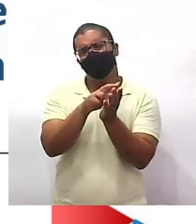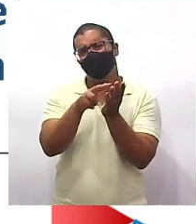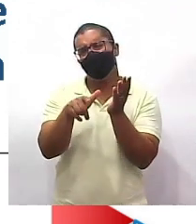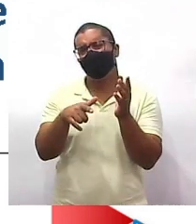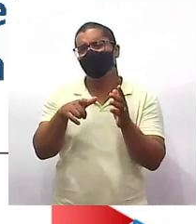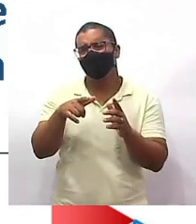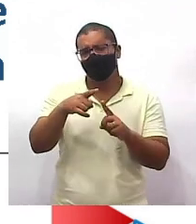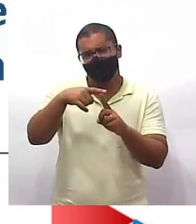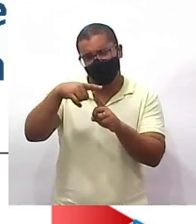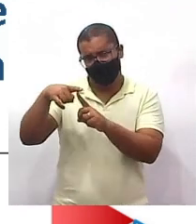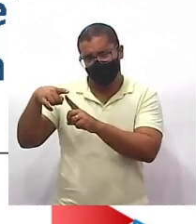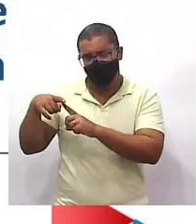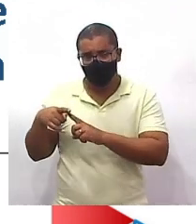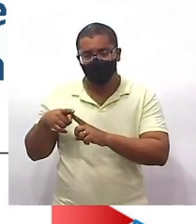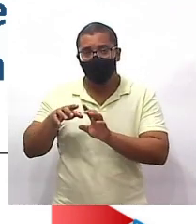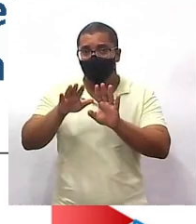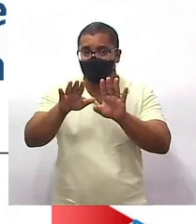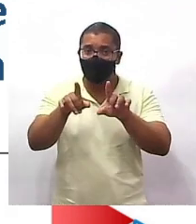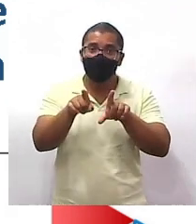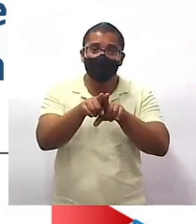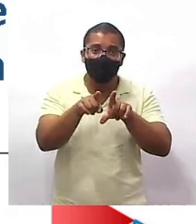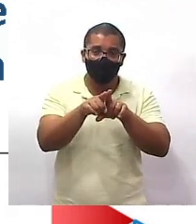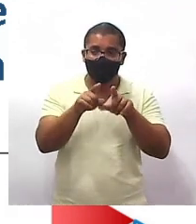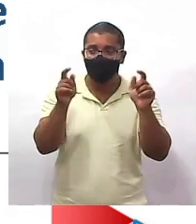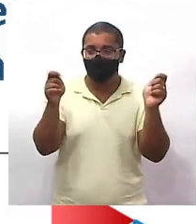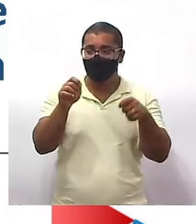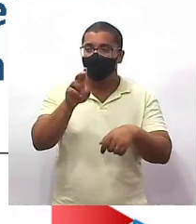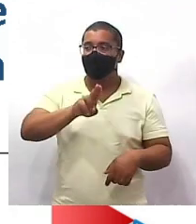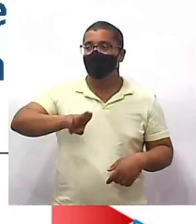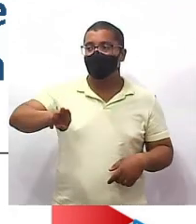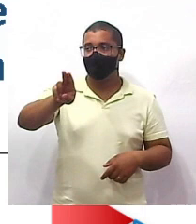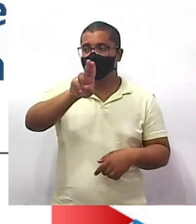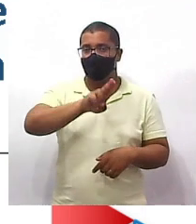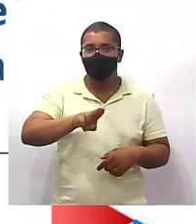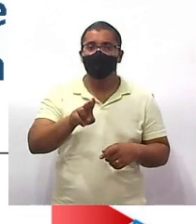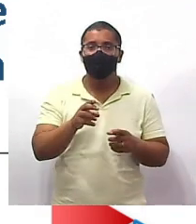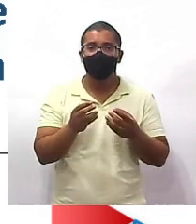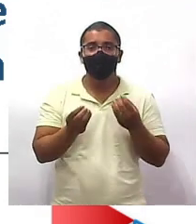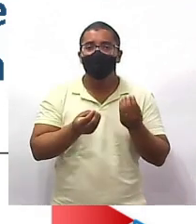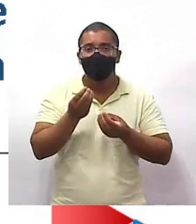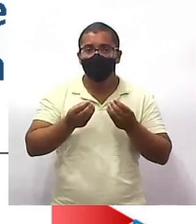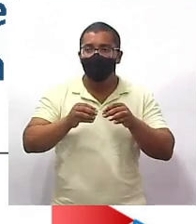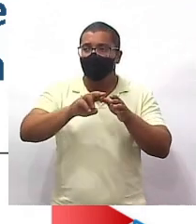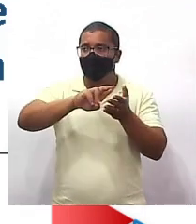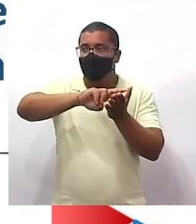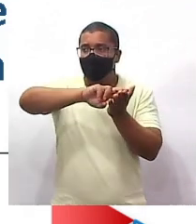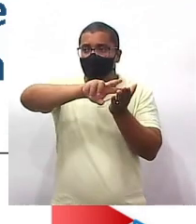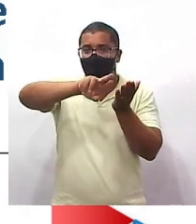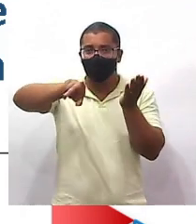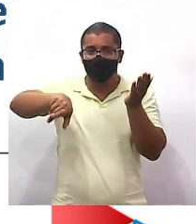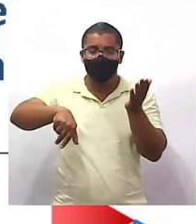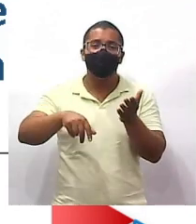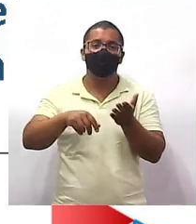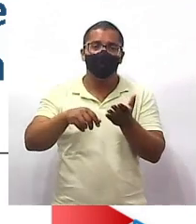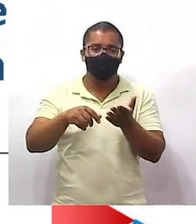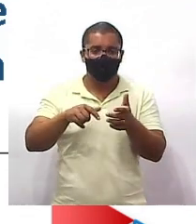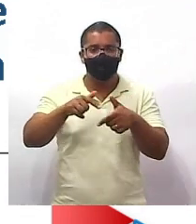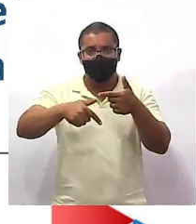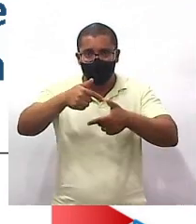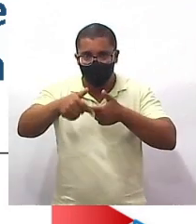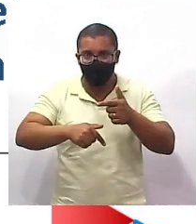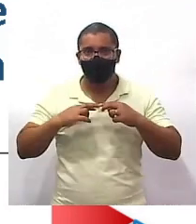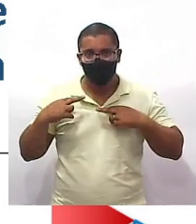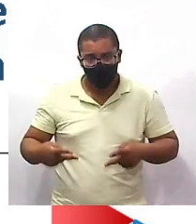formas e também podem ser utilizados aí em diversas atividades humanas,